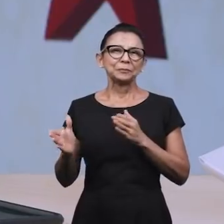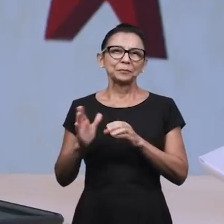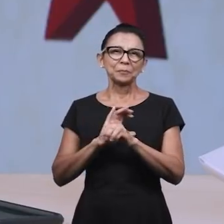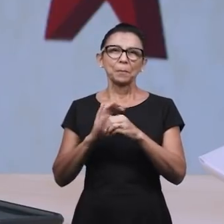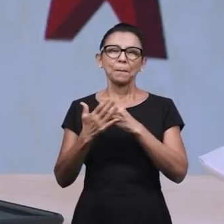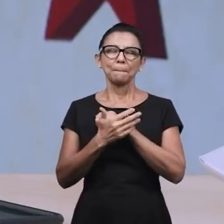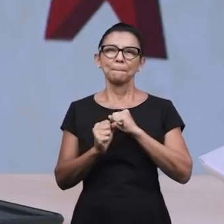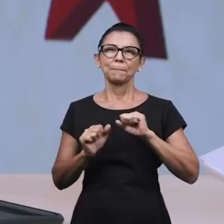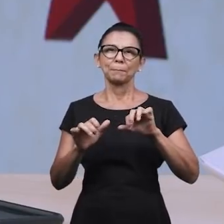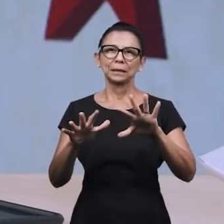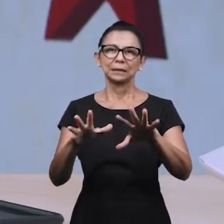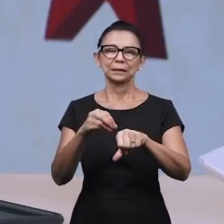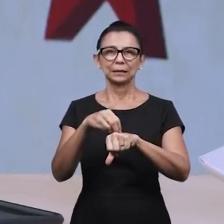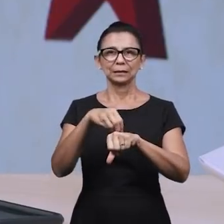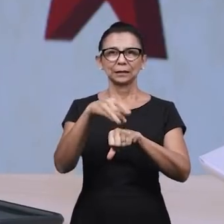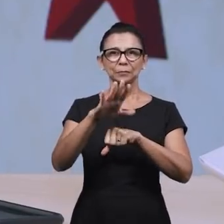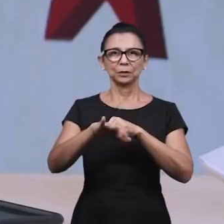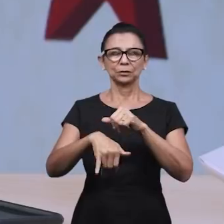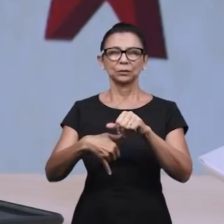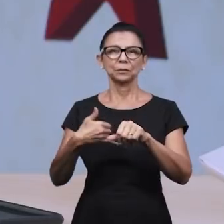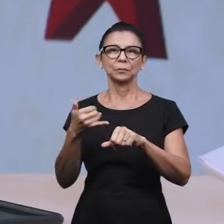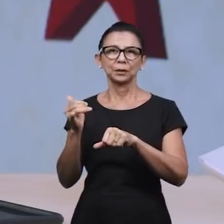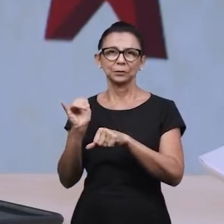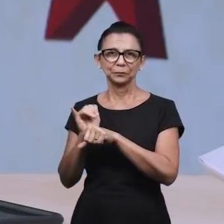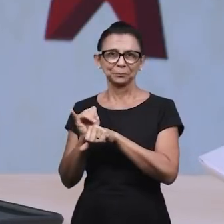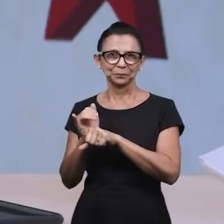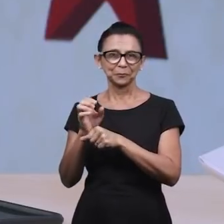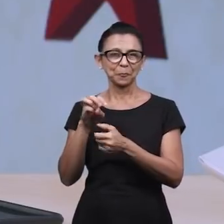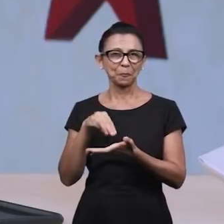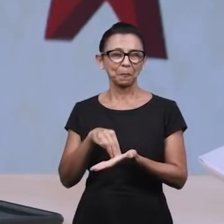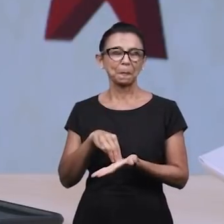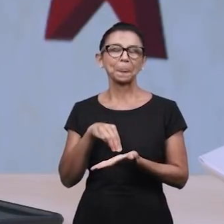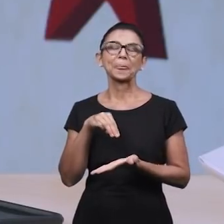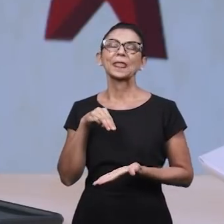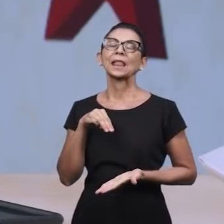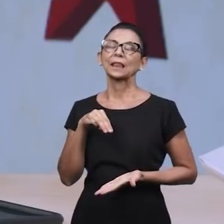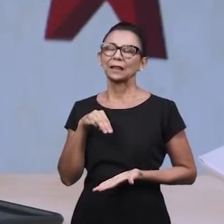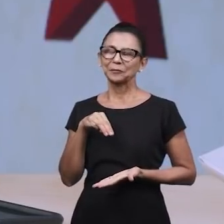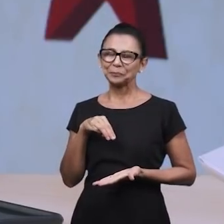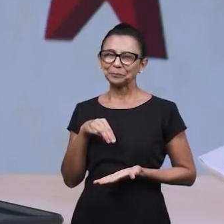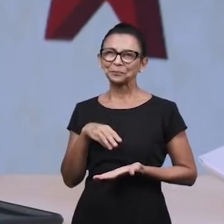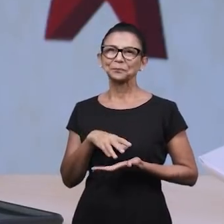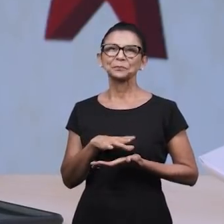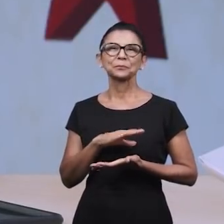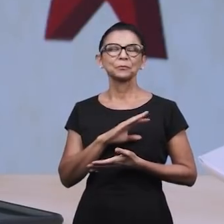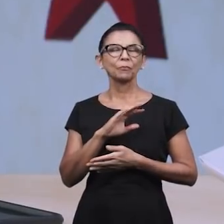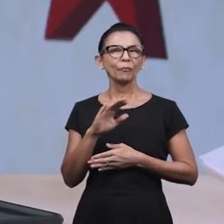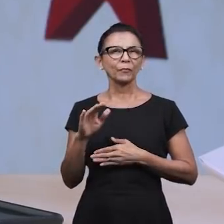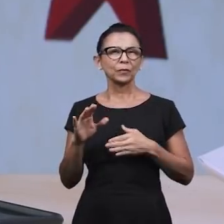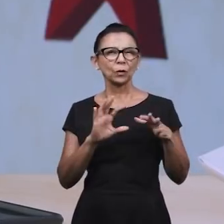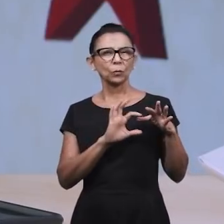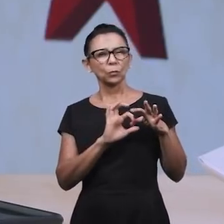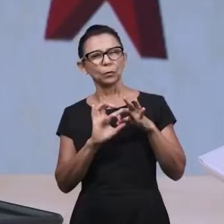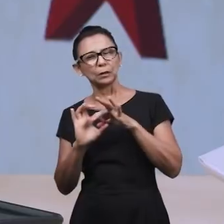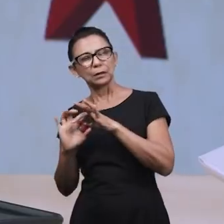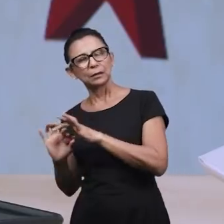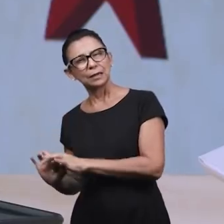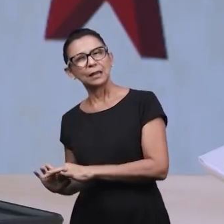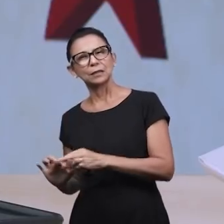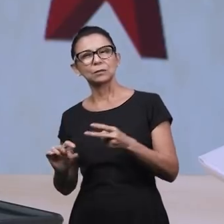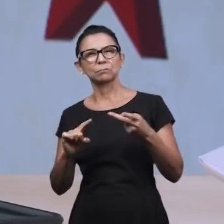temos transmitido pelo canal da Igreja Cristã Maranata no YouTube, compondo todo um contexto